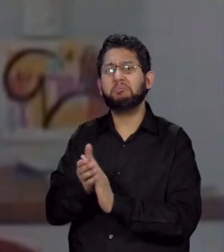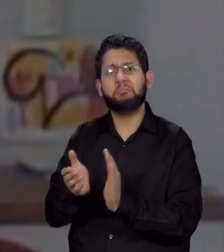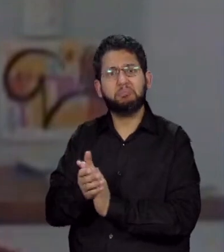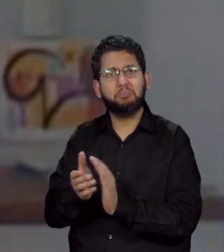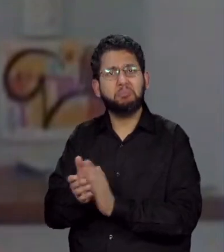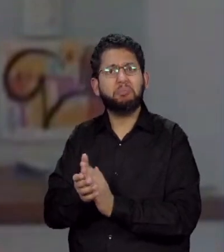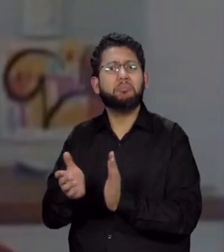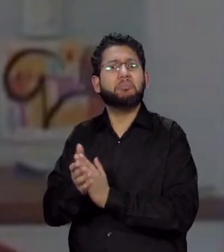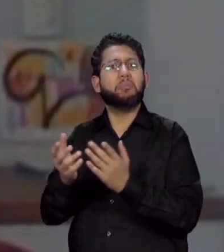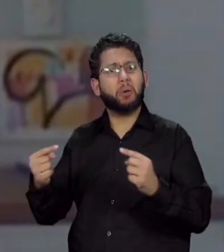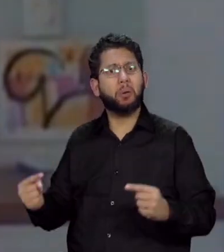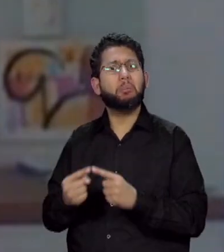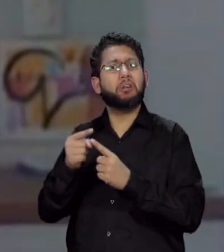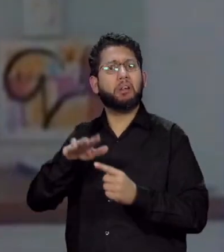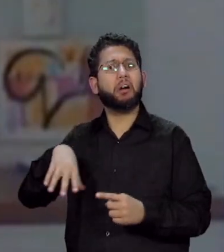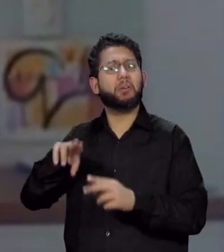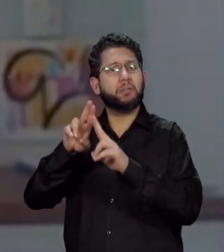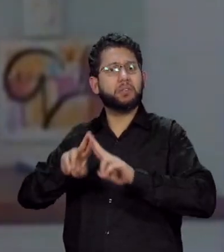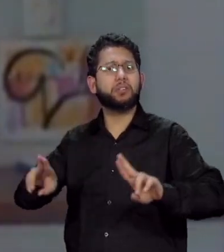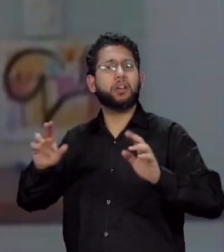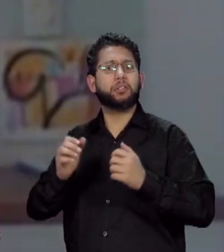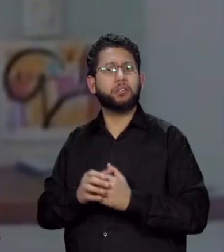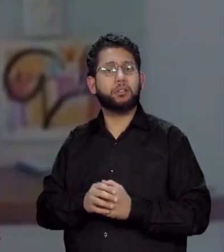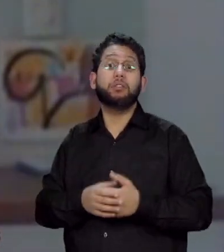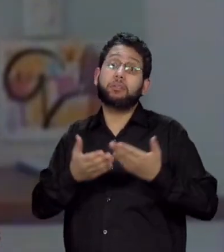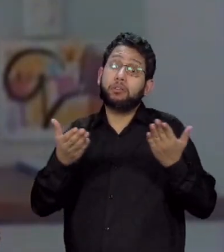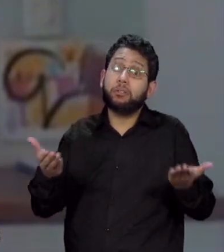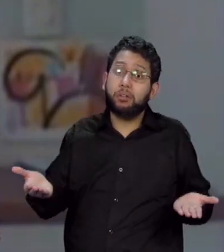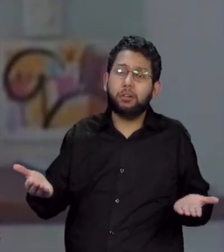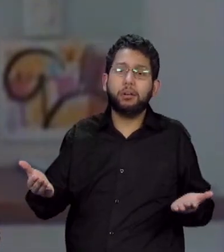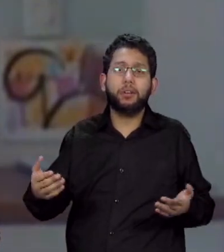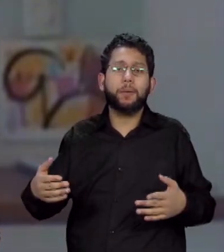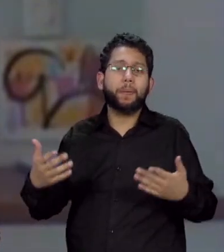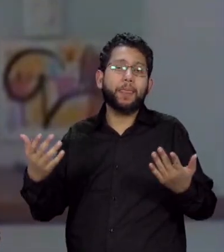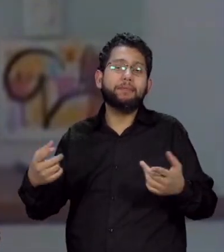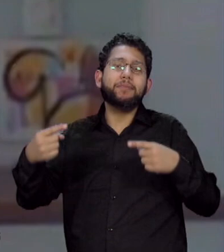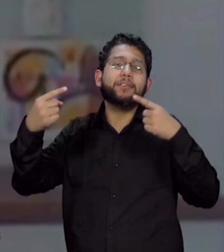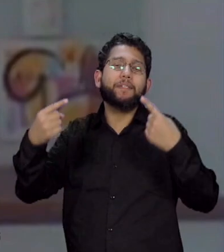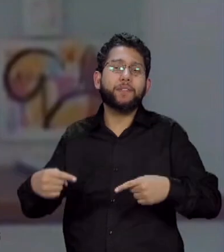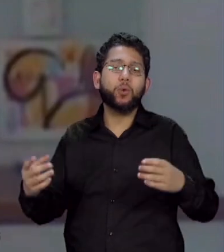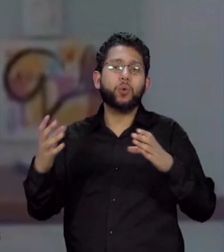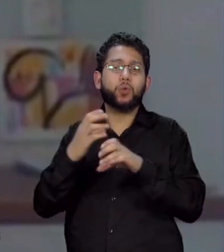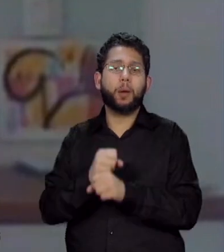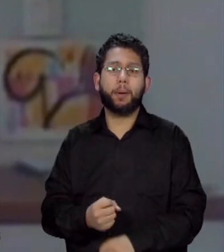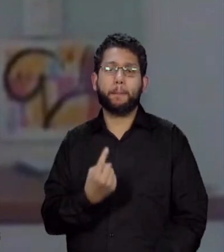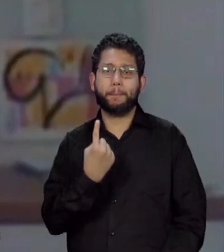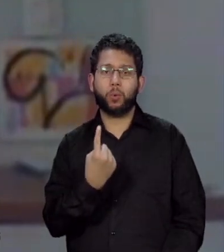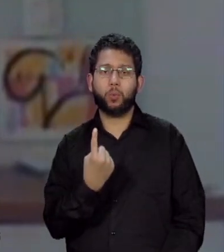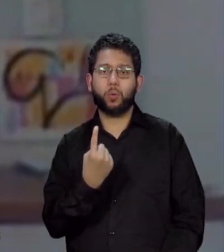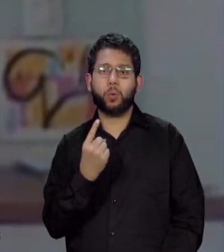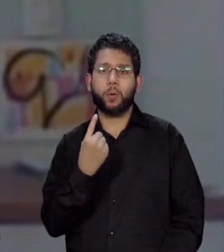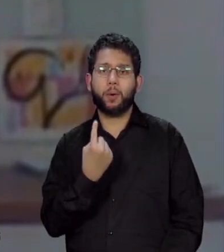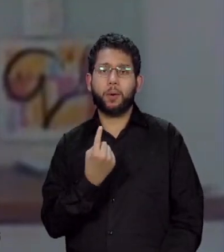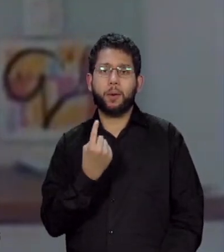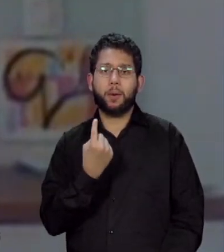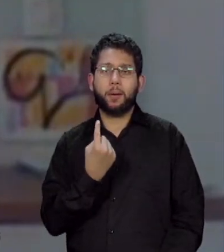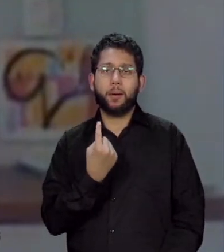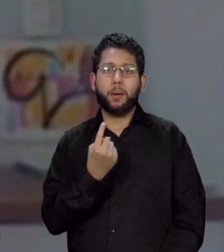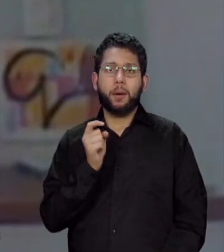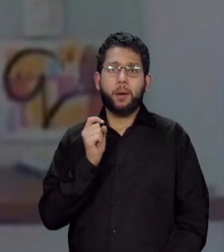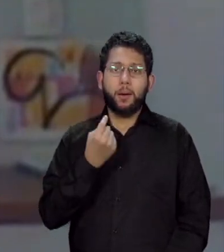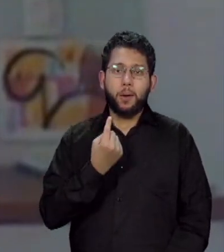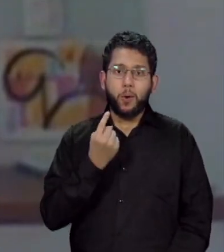das obras universitárias. Um grande desafio que esses aproximadamente 1.400 alunos egressos, né,